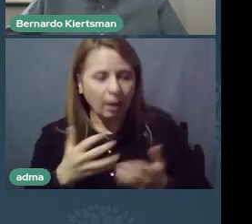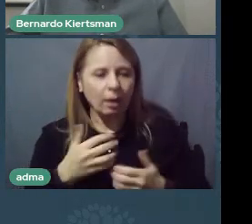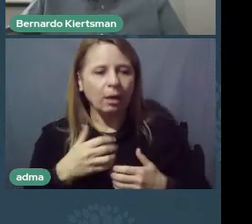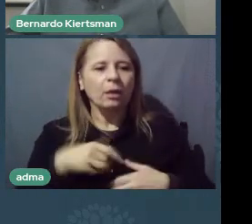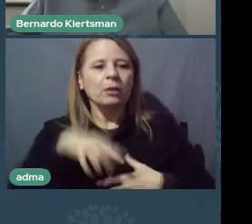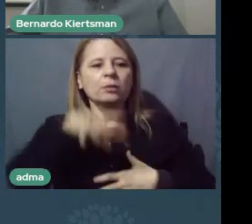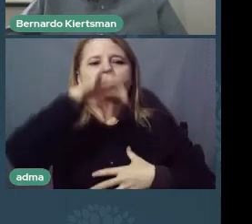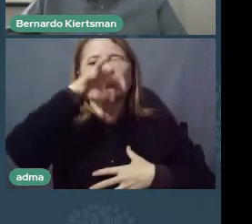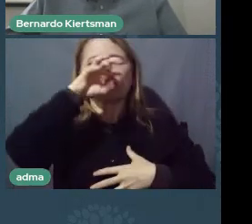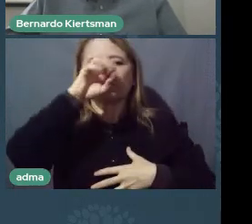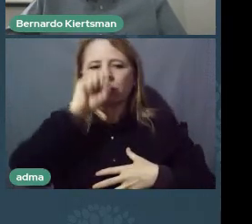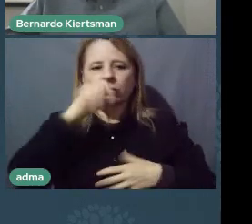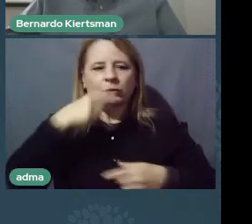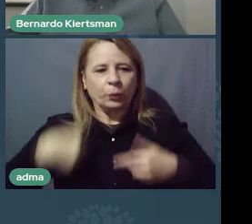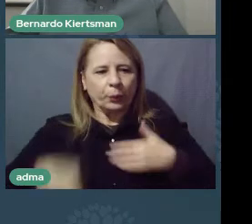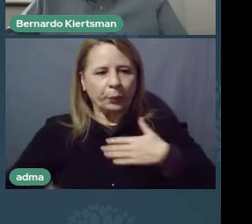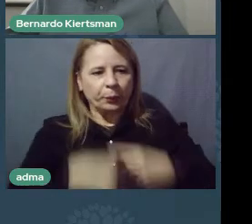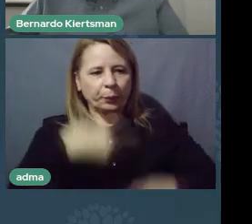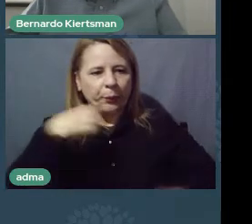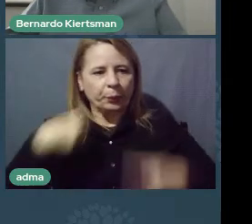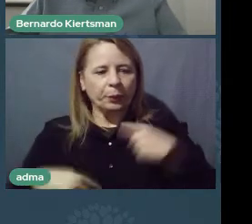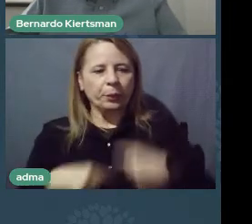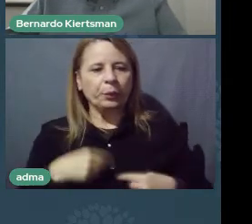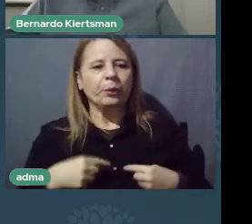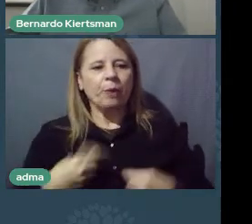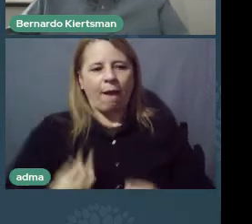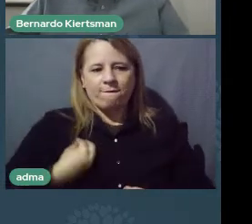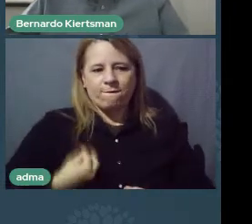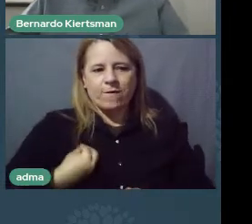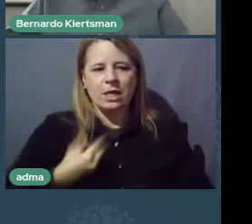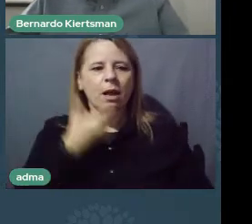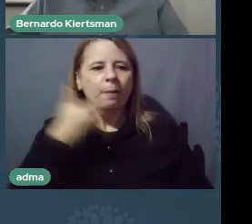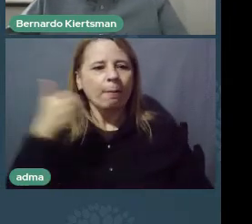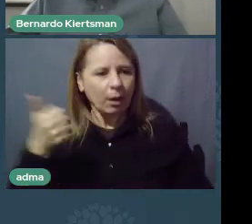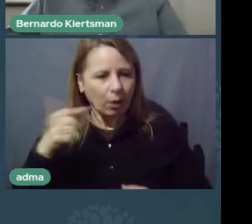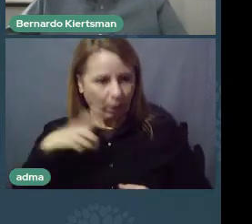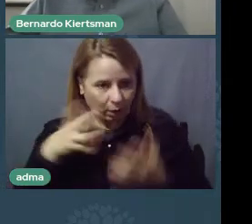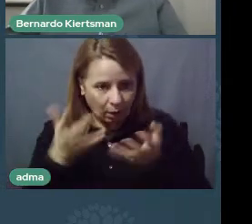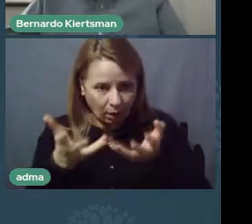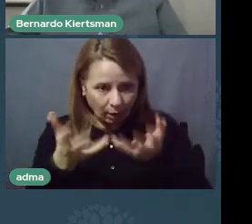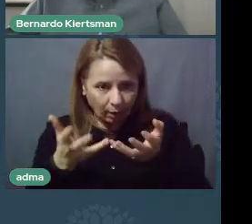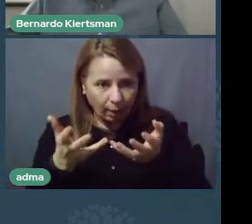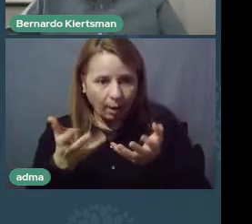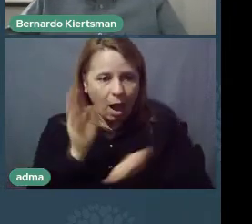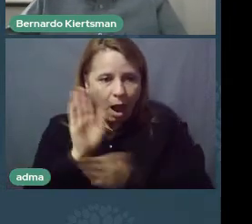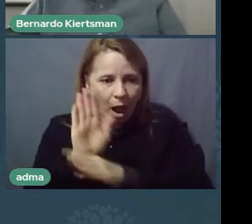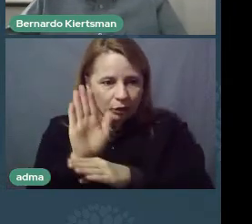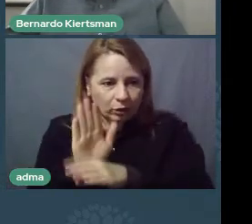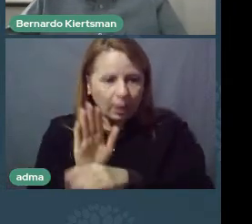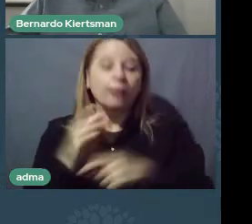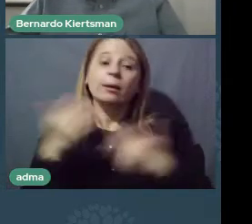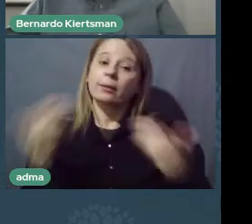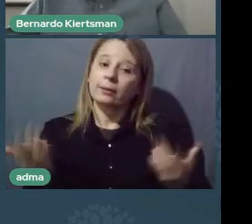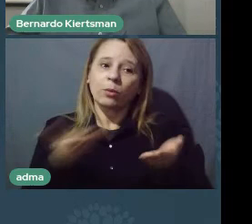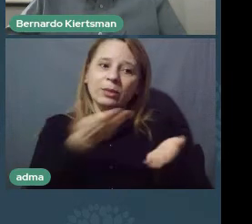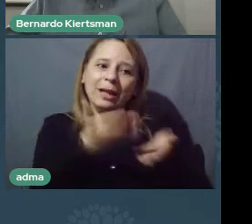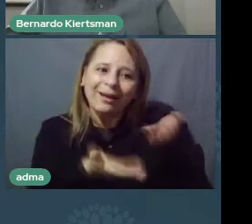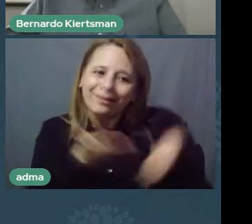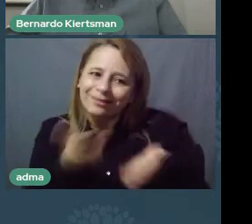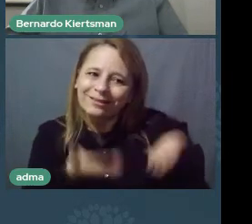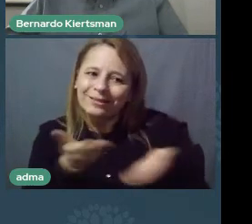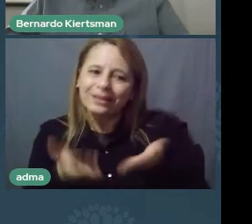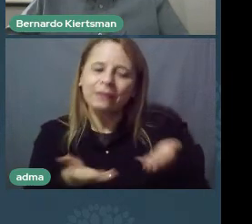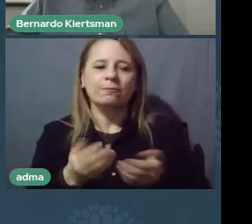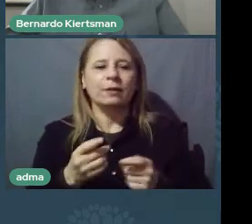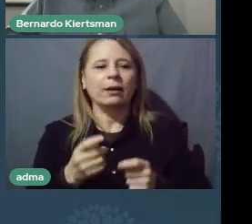pulmonar e, consequentemente, melhorar a qualidade de vida desse paciente, você deve tratar a inflamação,